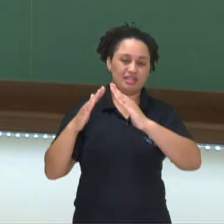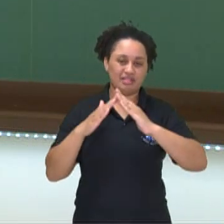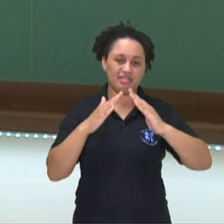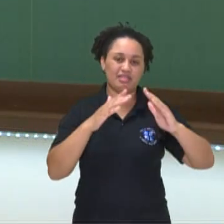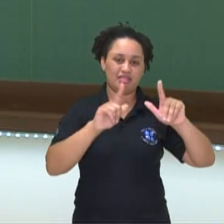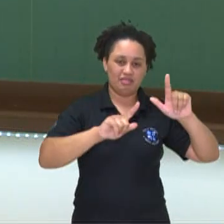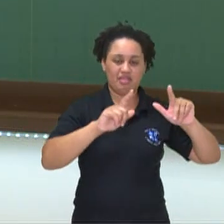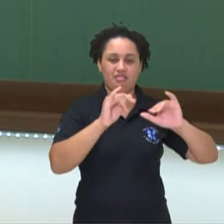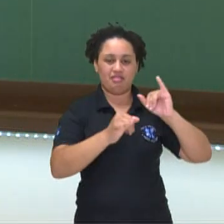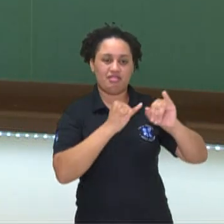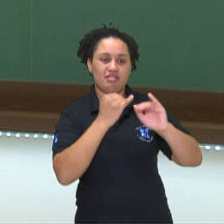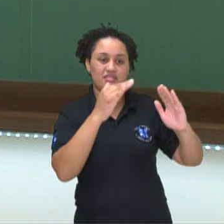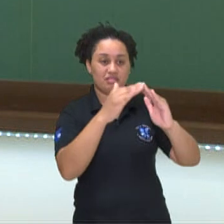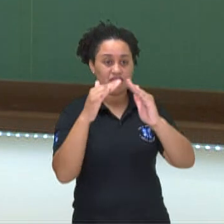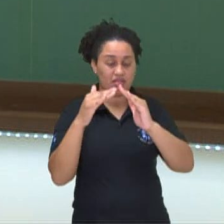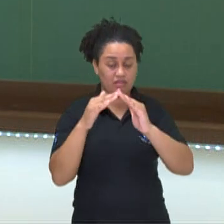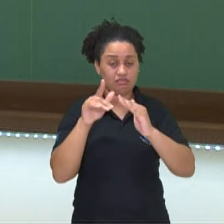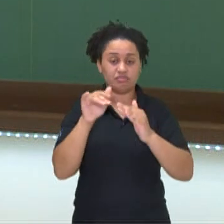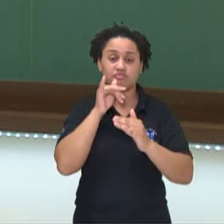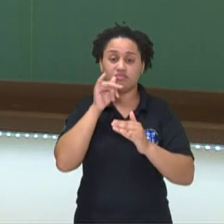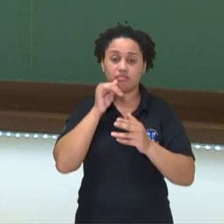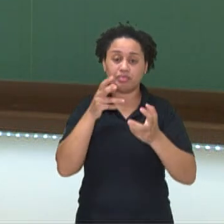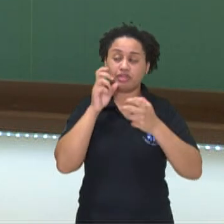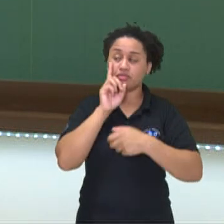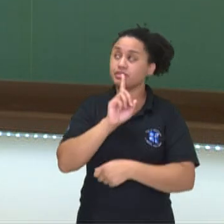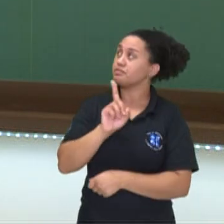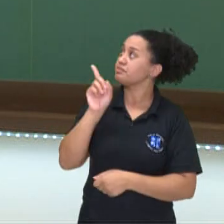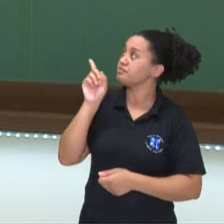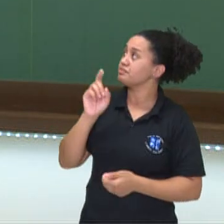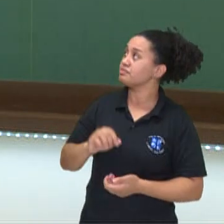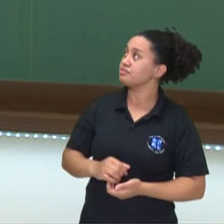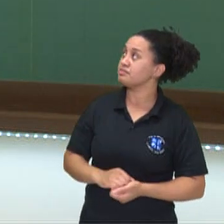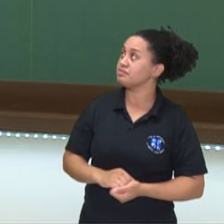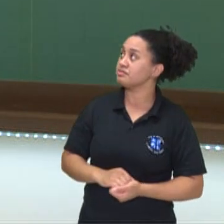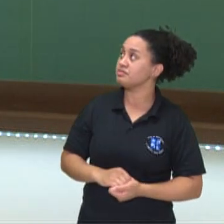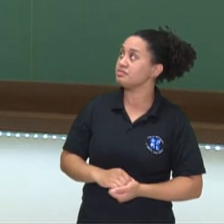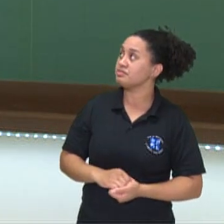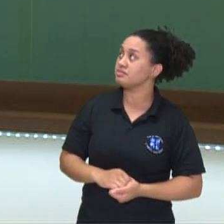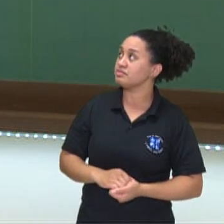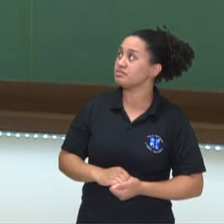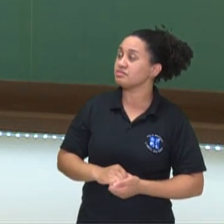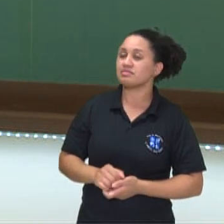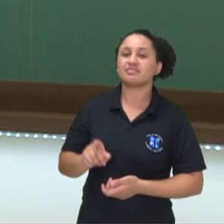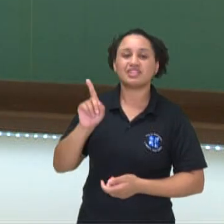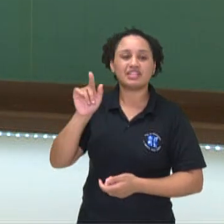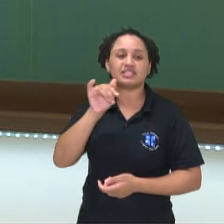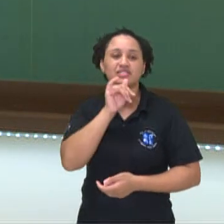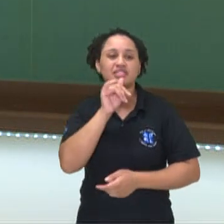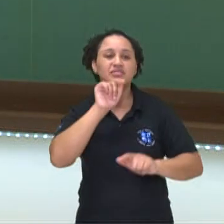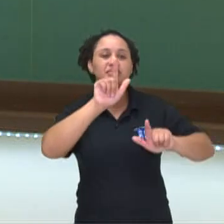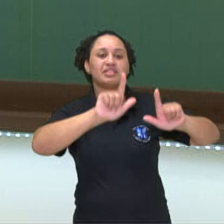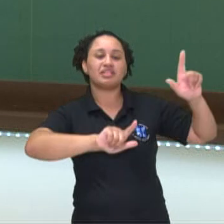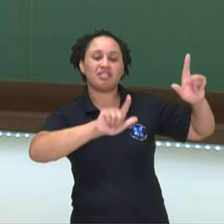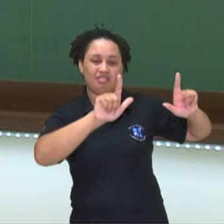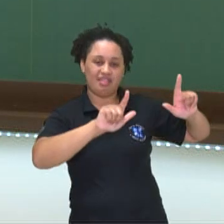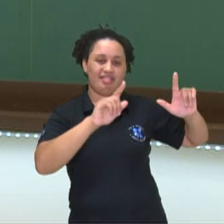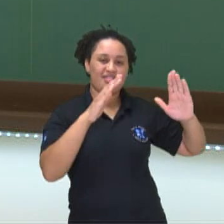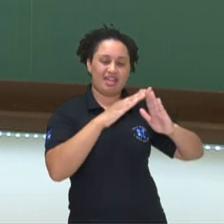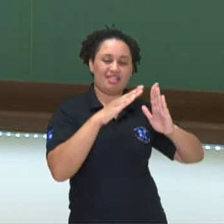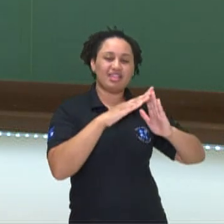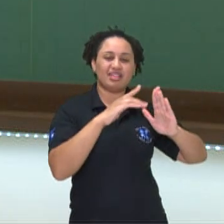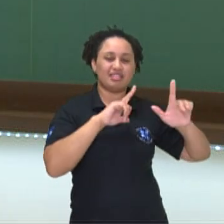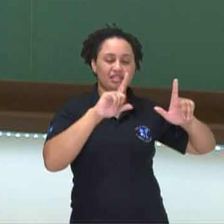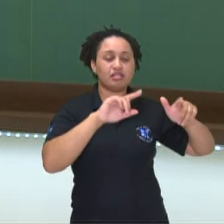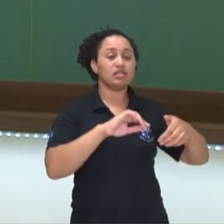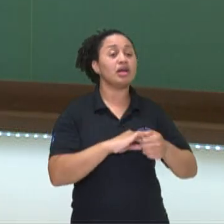residências. Neste exemplo desta ilustração, mostrando o sistema de TV por assinatura via satélite. Mas também podemos utilizar